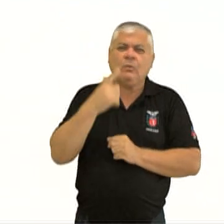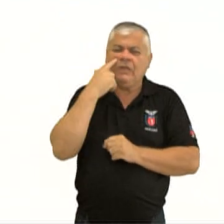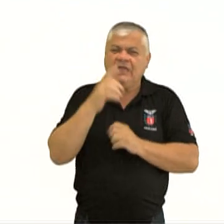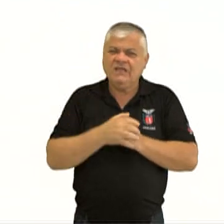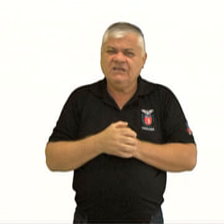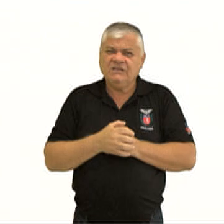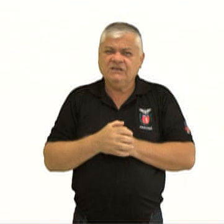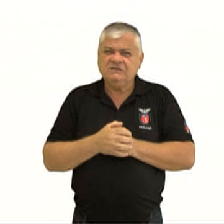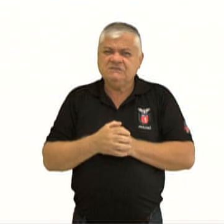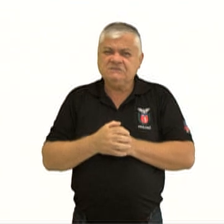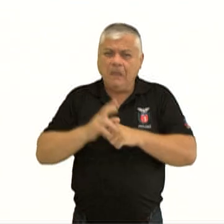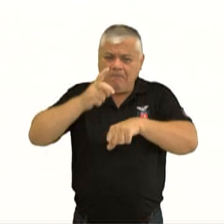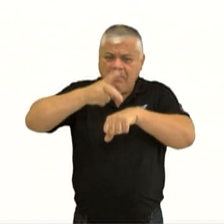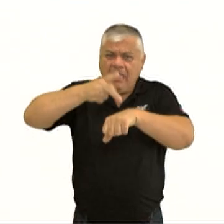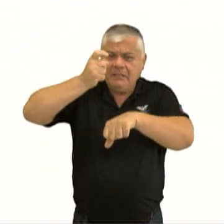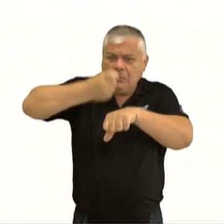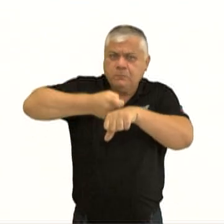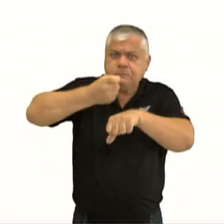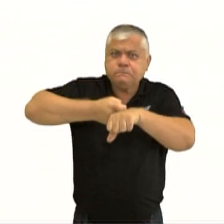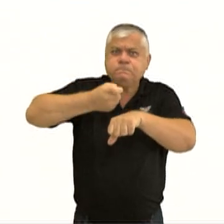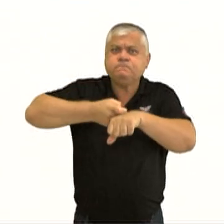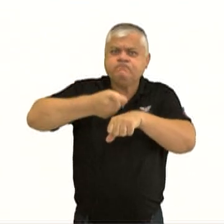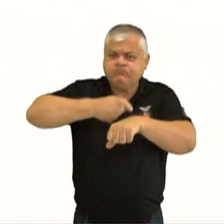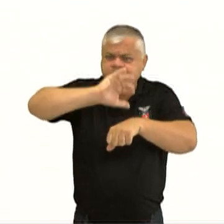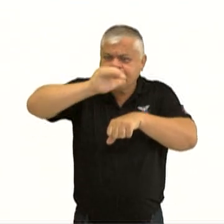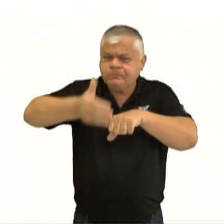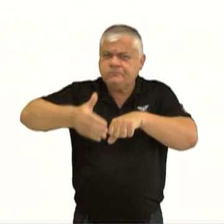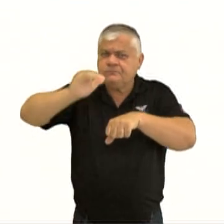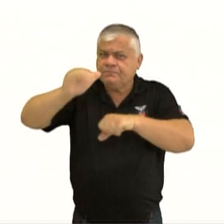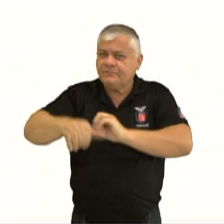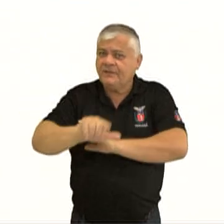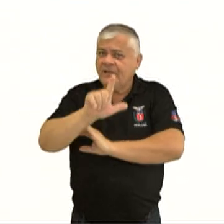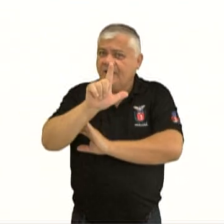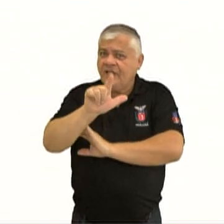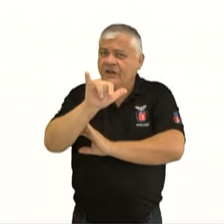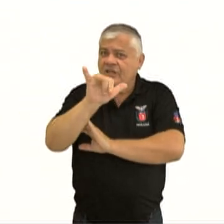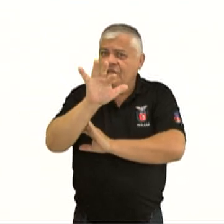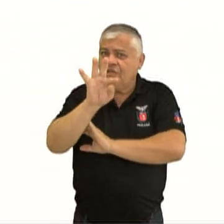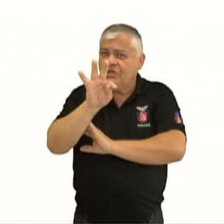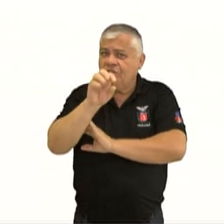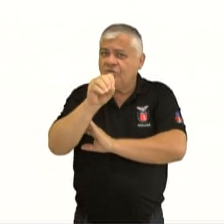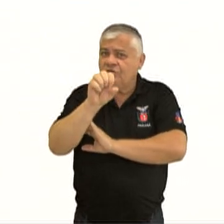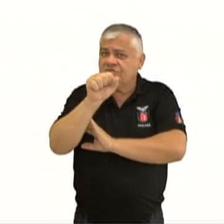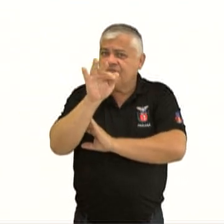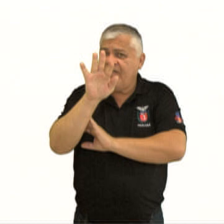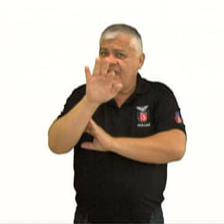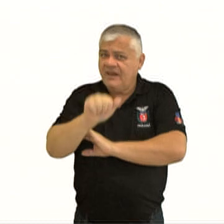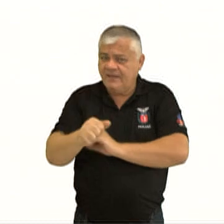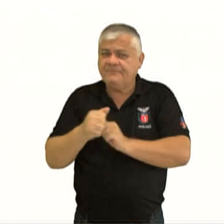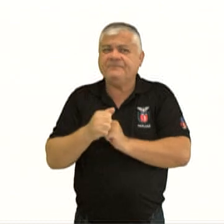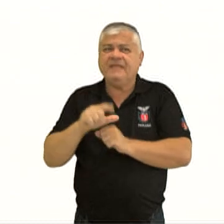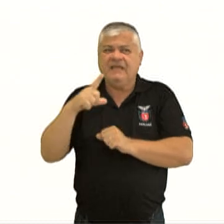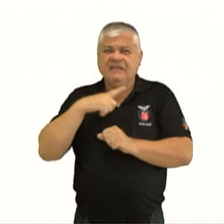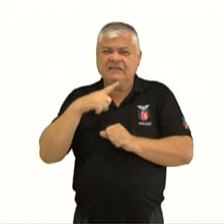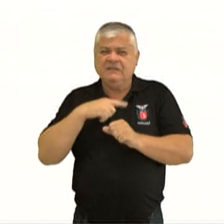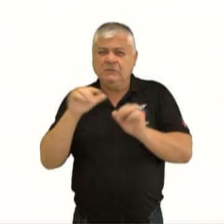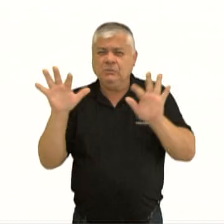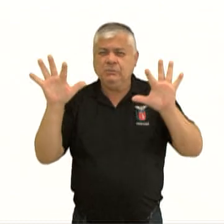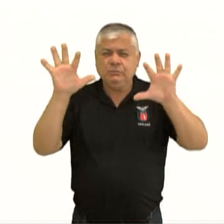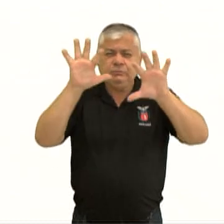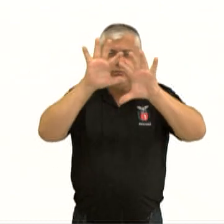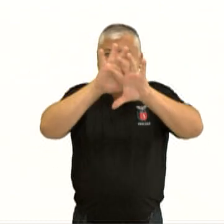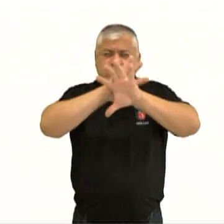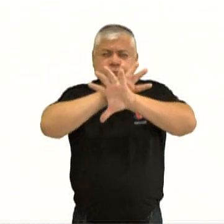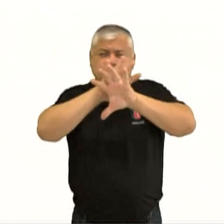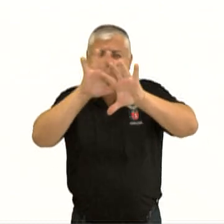quê? Rochas. Então, faz parte da litosfera. A gente já aprendeu. Percebo que tem meio uma